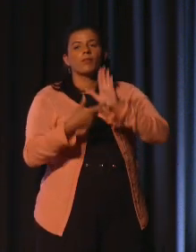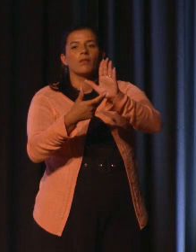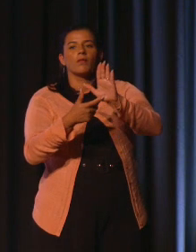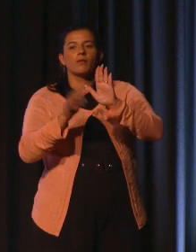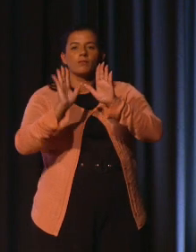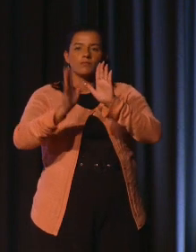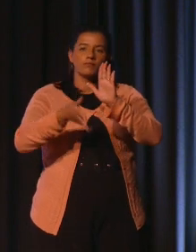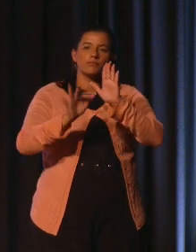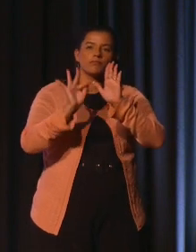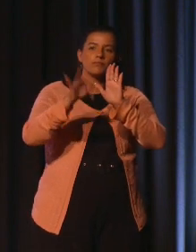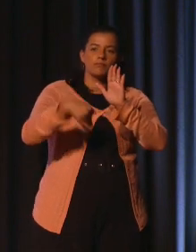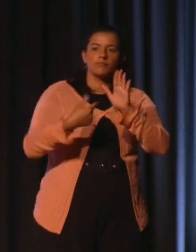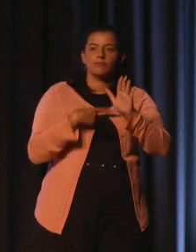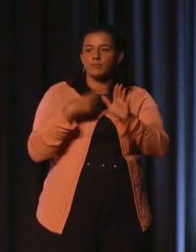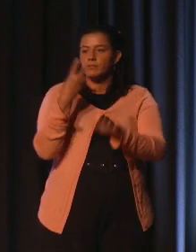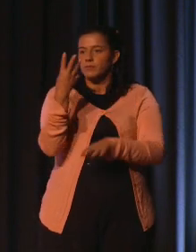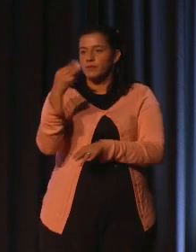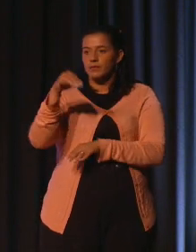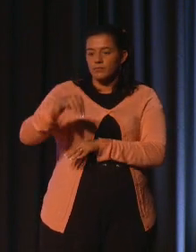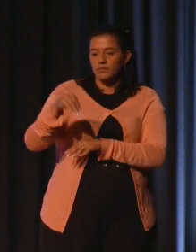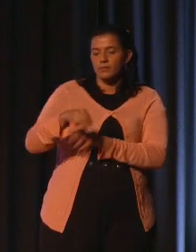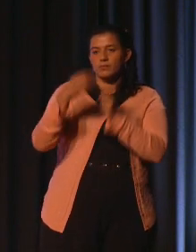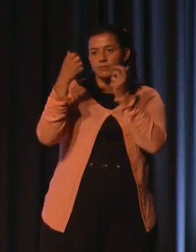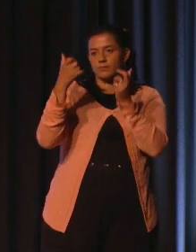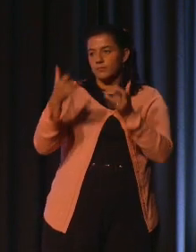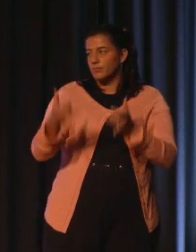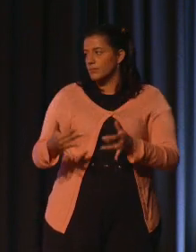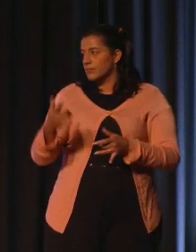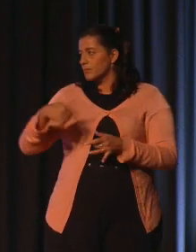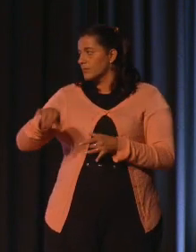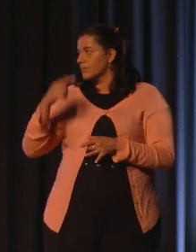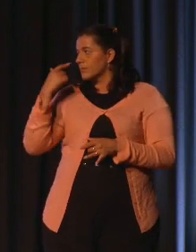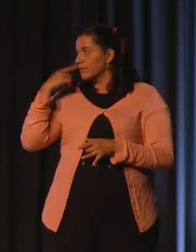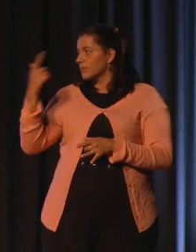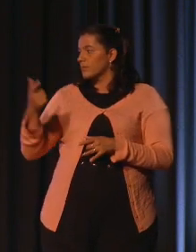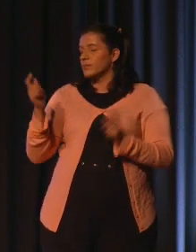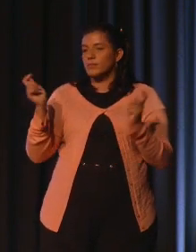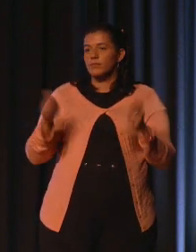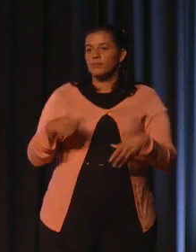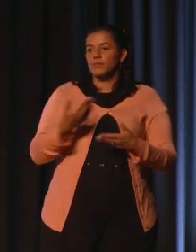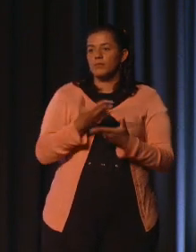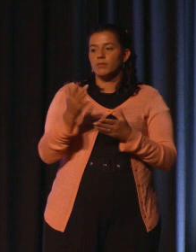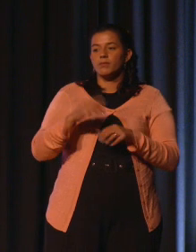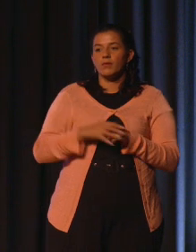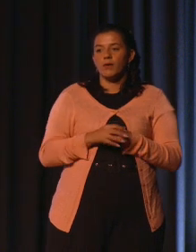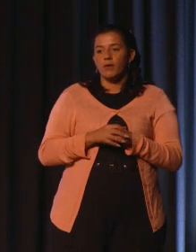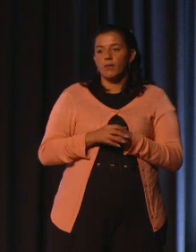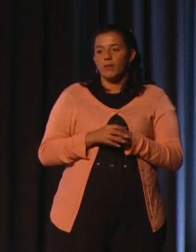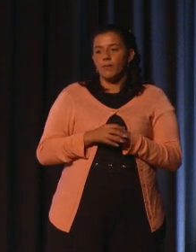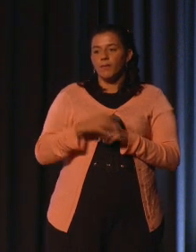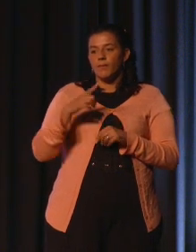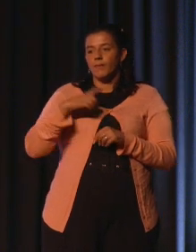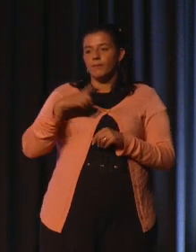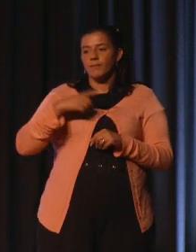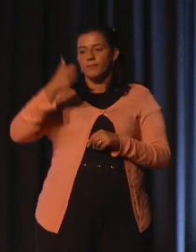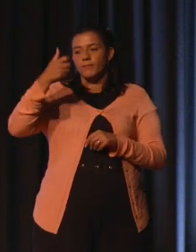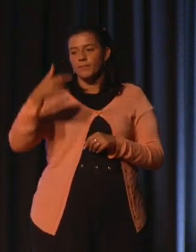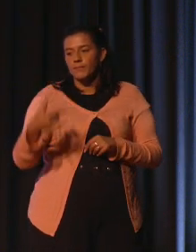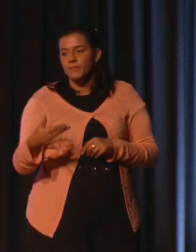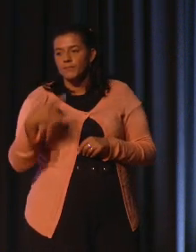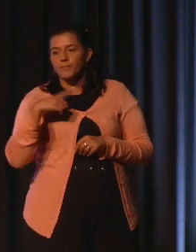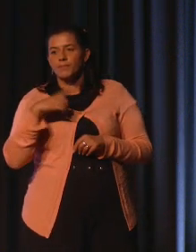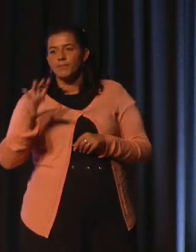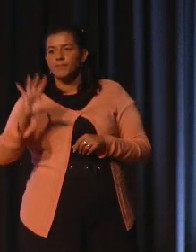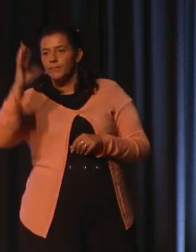está no finzinho, tenho 3 minutos ainda para falar, eu vou só aqui para... Não, vou ficar aqui mesmo. A gente começou